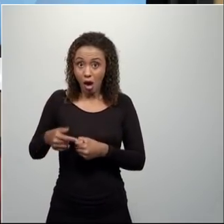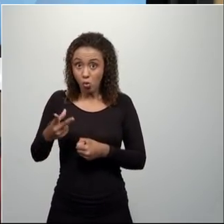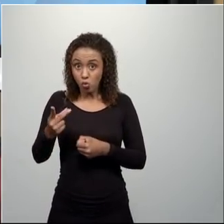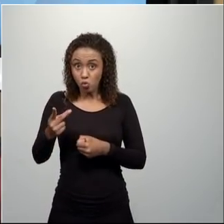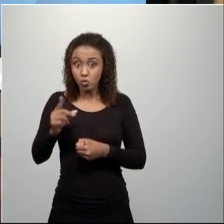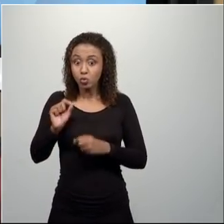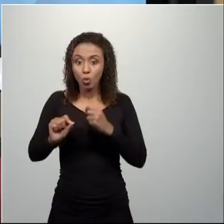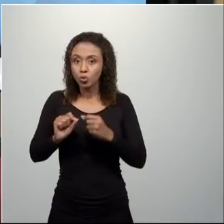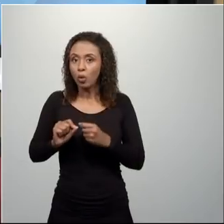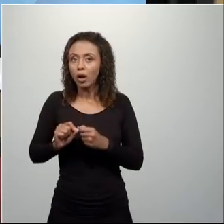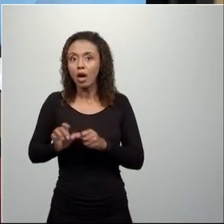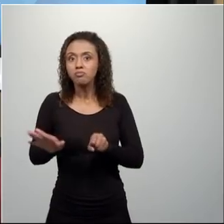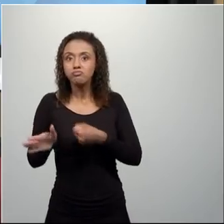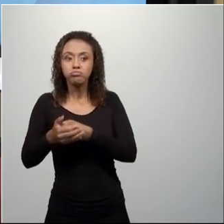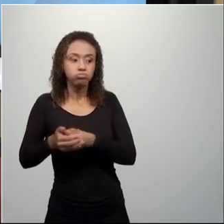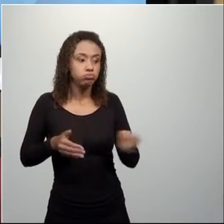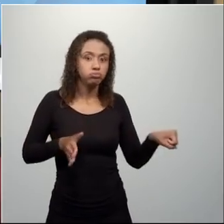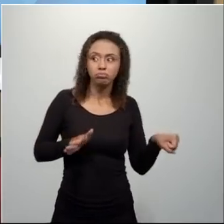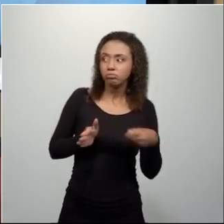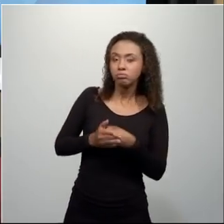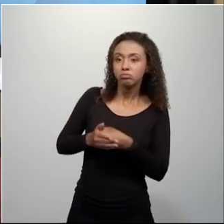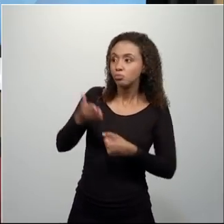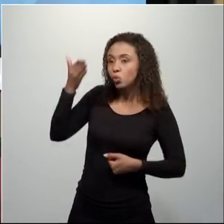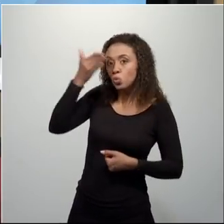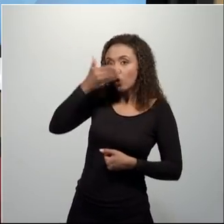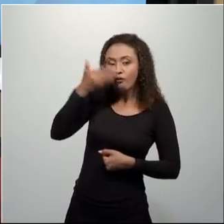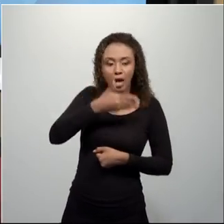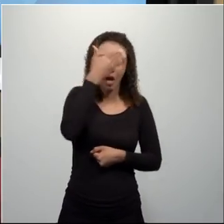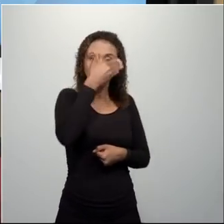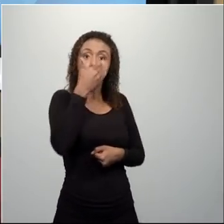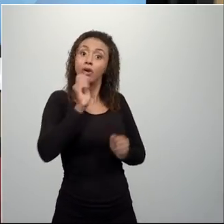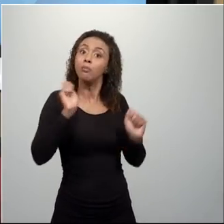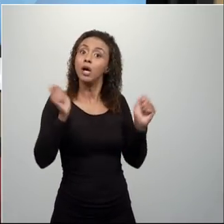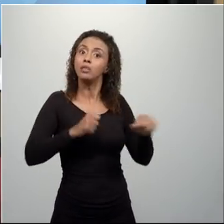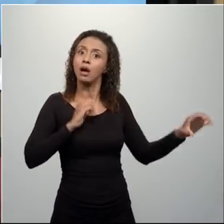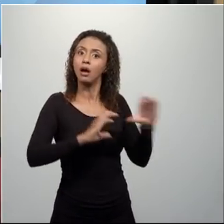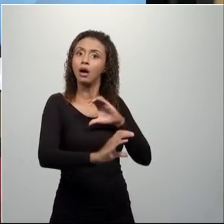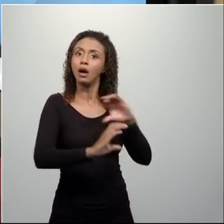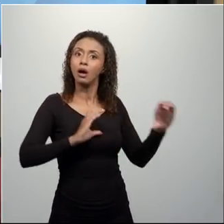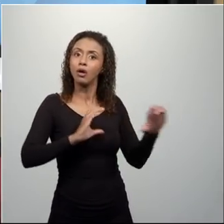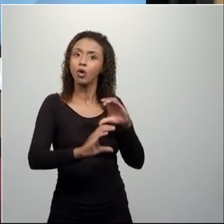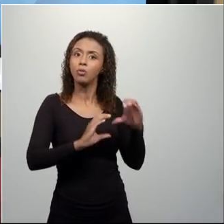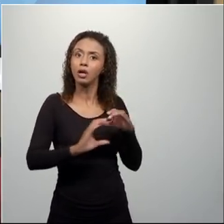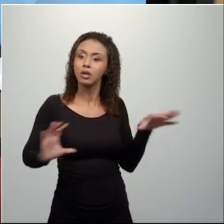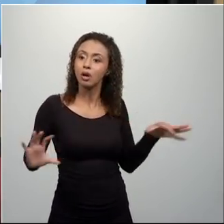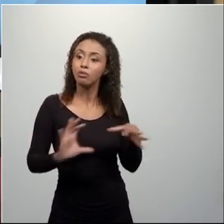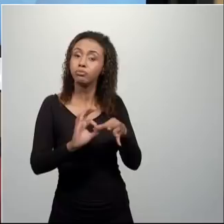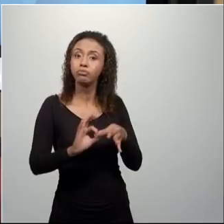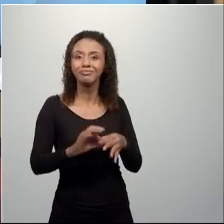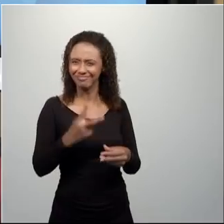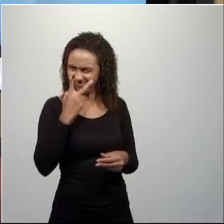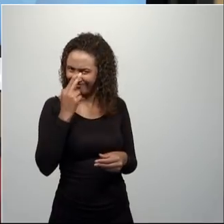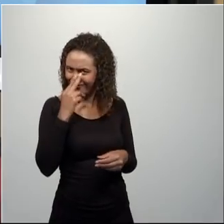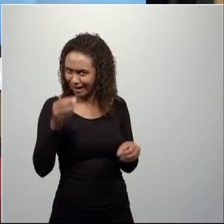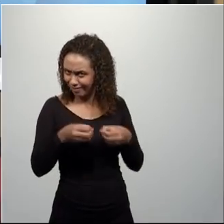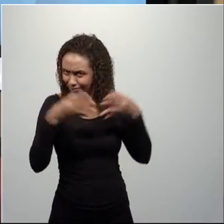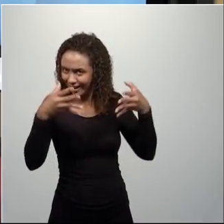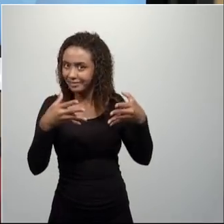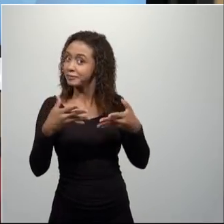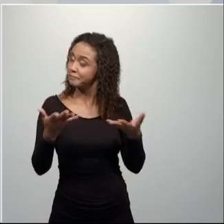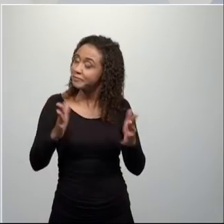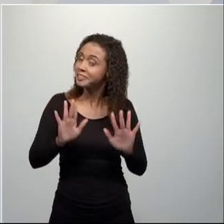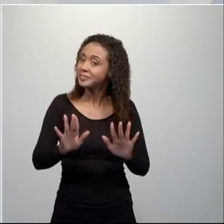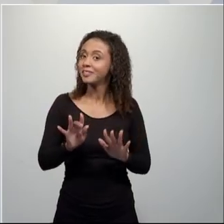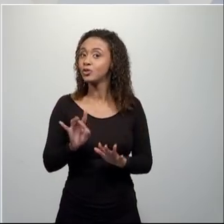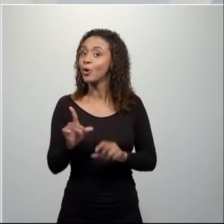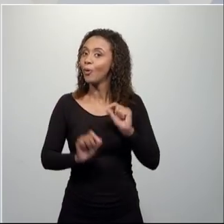usuário não seja vista pelo servidor e mesmo assim os dois consigam se comunicar parece mágica mas na verdade é basicamente fazendo o